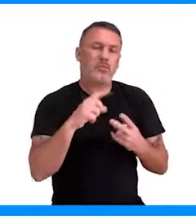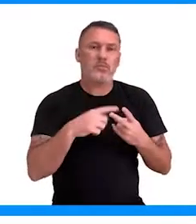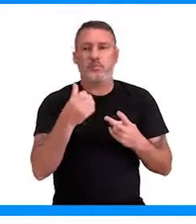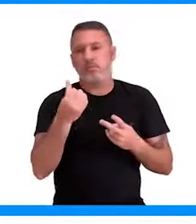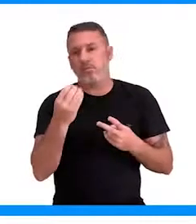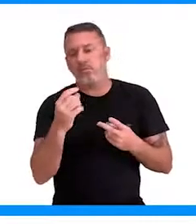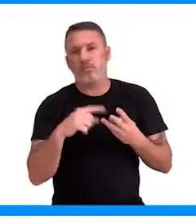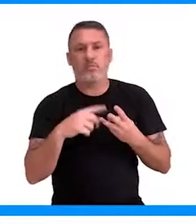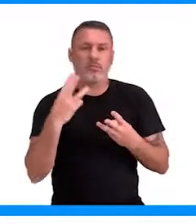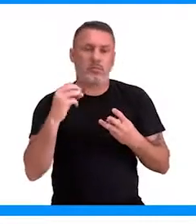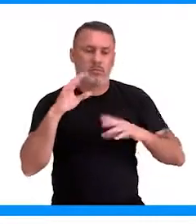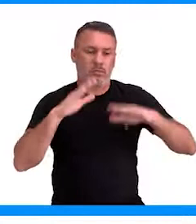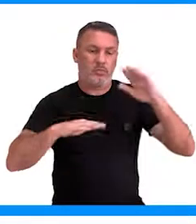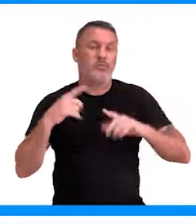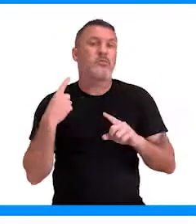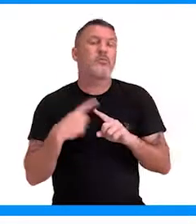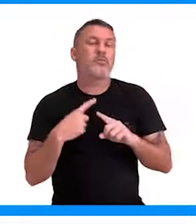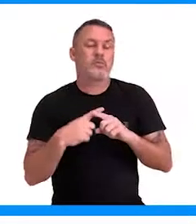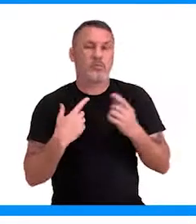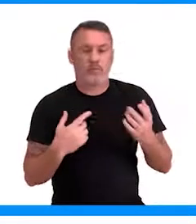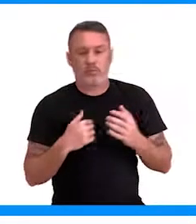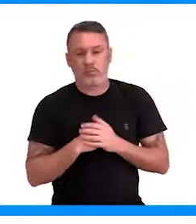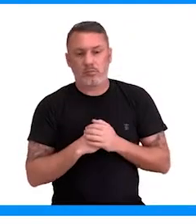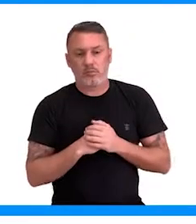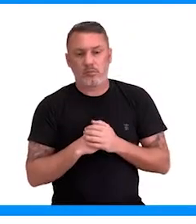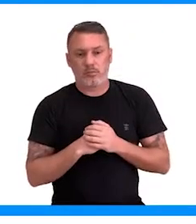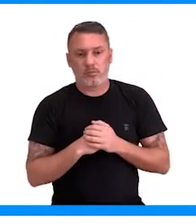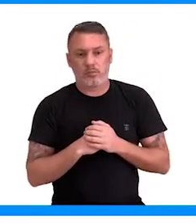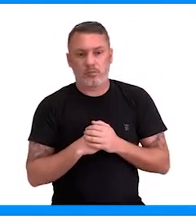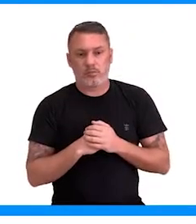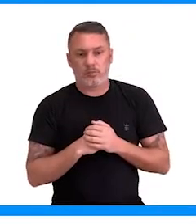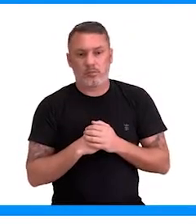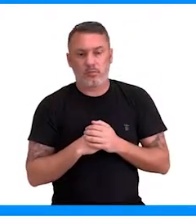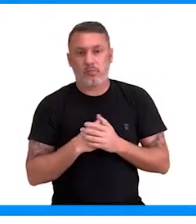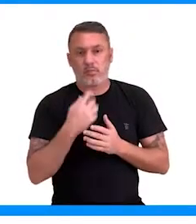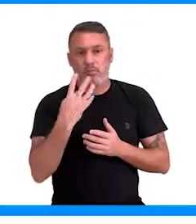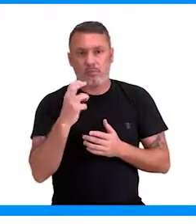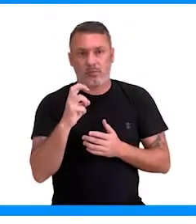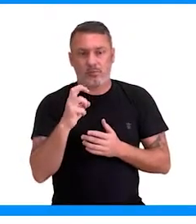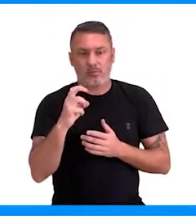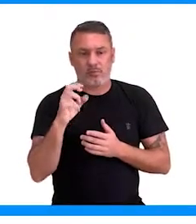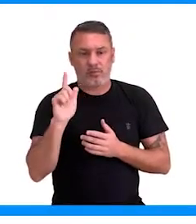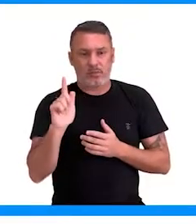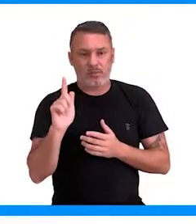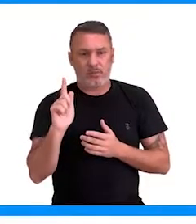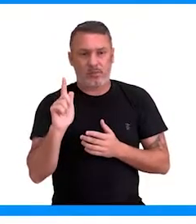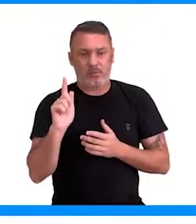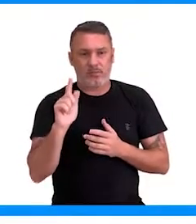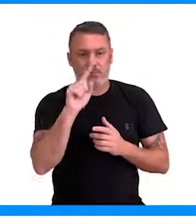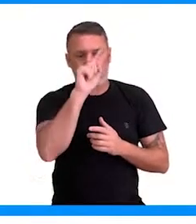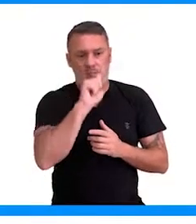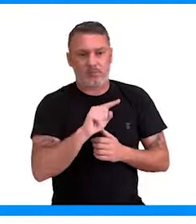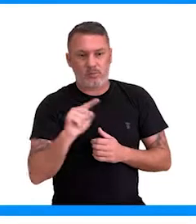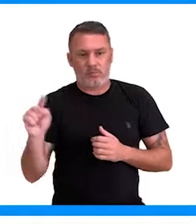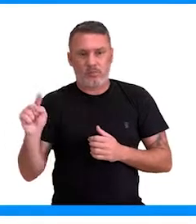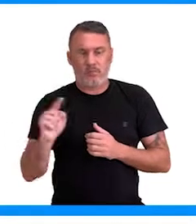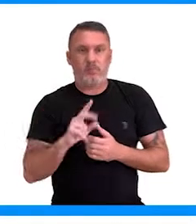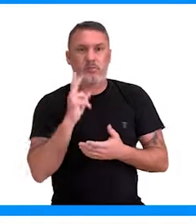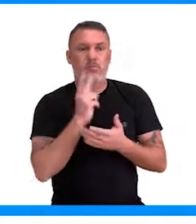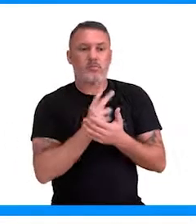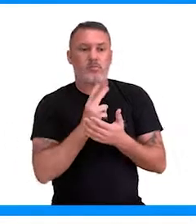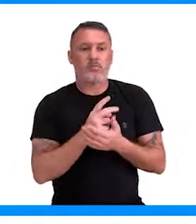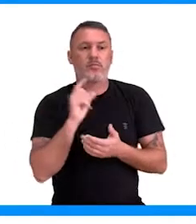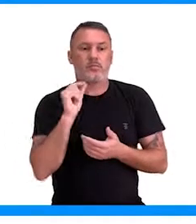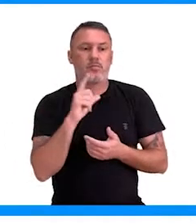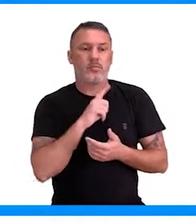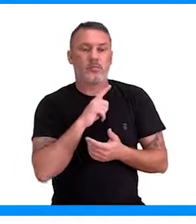45, 60, 30. Isso porque o ângulo de 45 graus no lançamento oblíquo, ele é